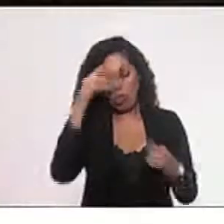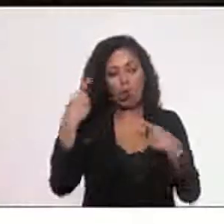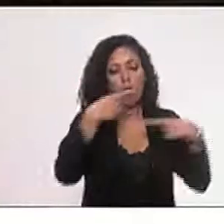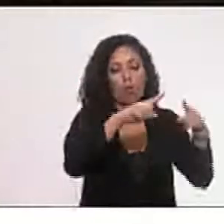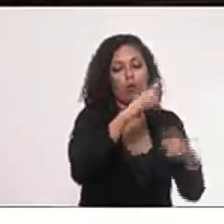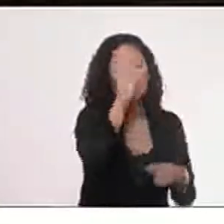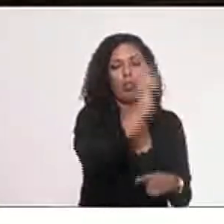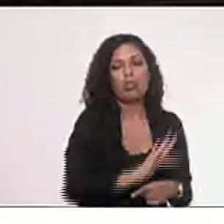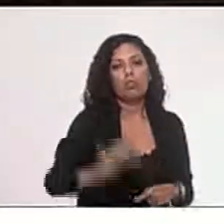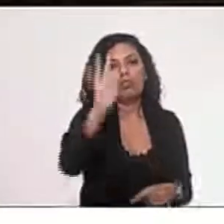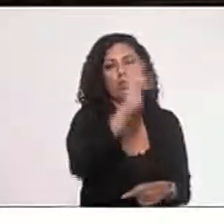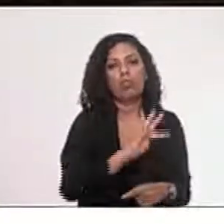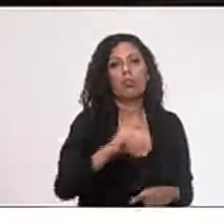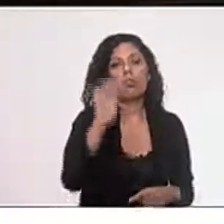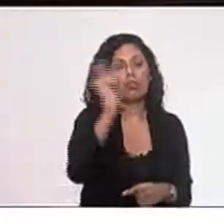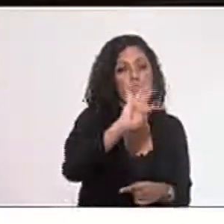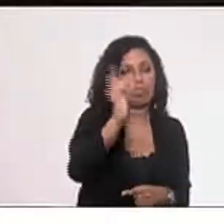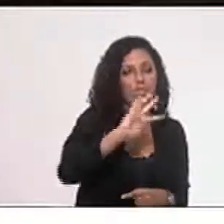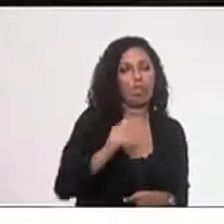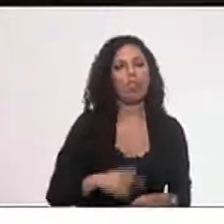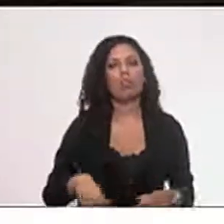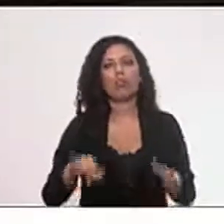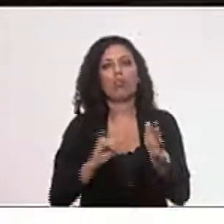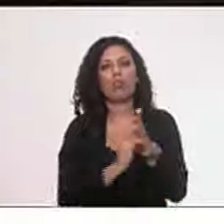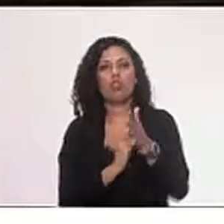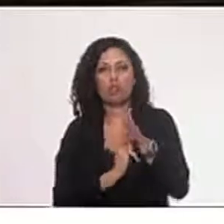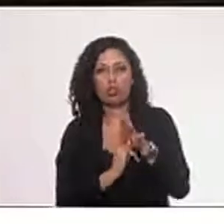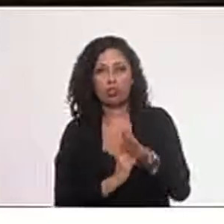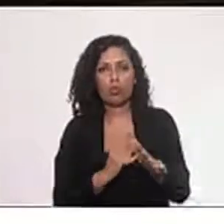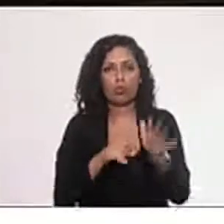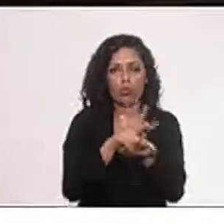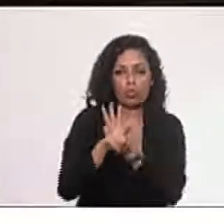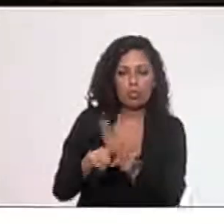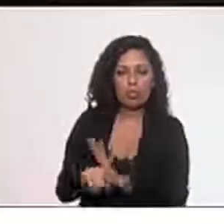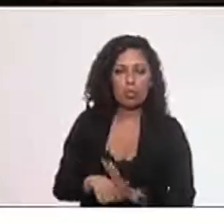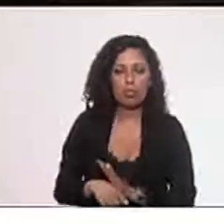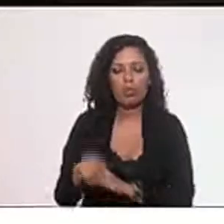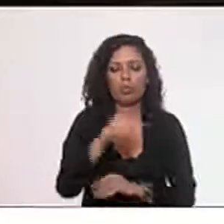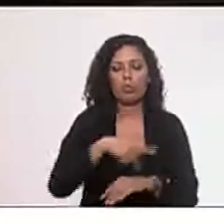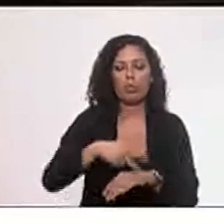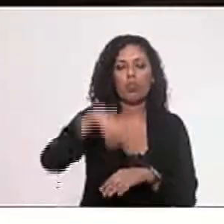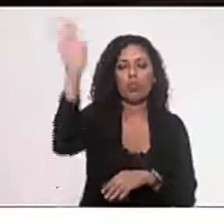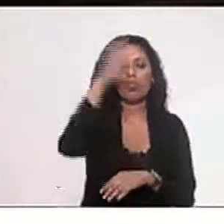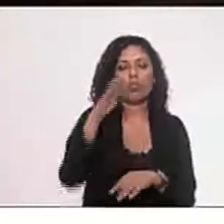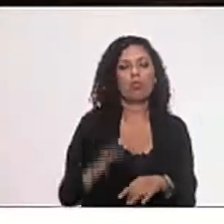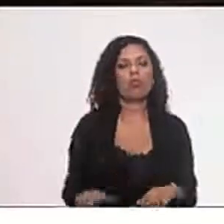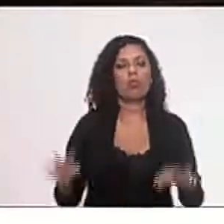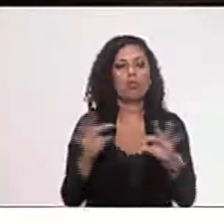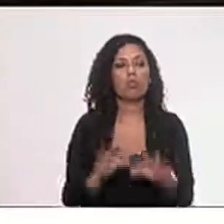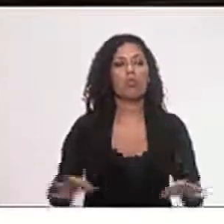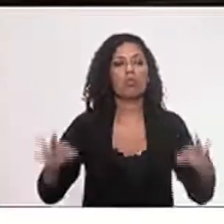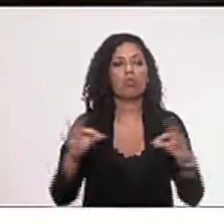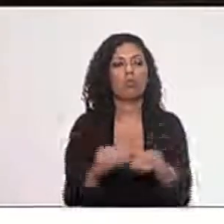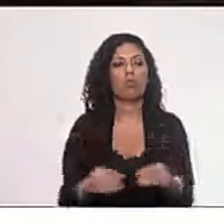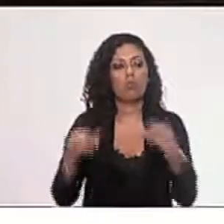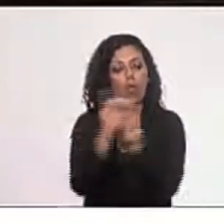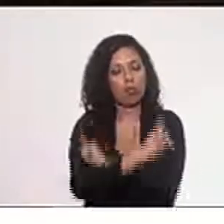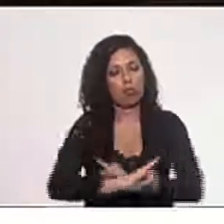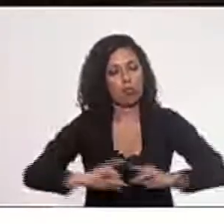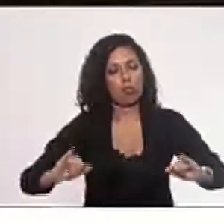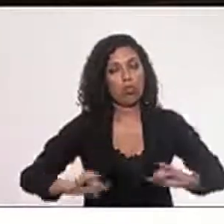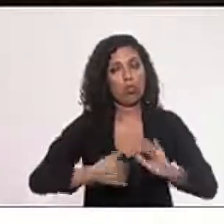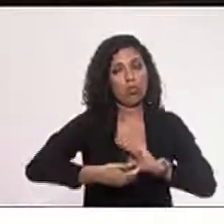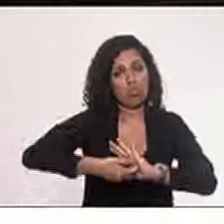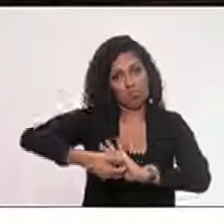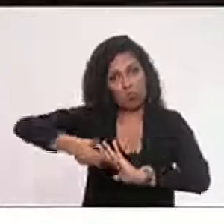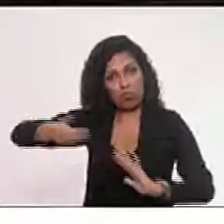federais os institutos de pesquisa no brasil inteiro ao anunciar um corte